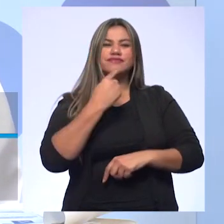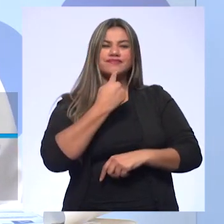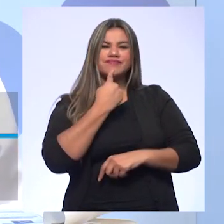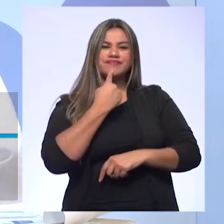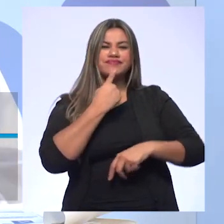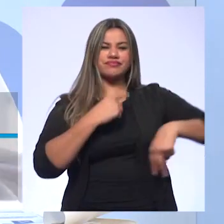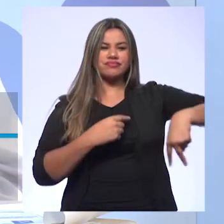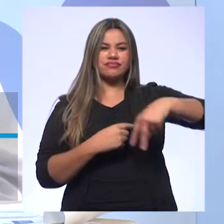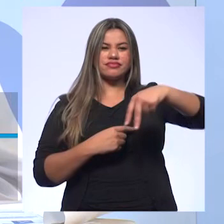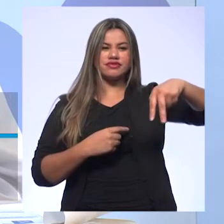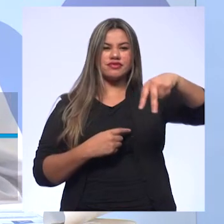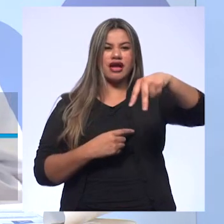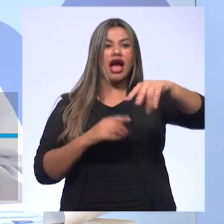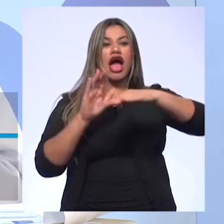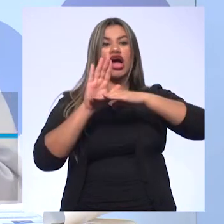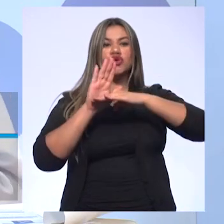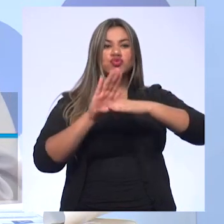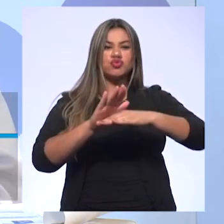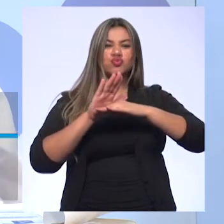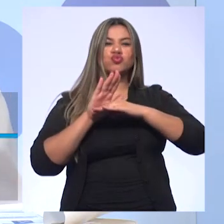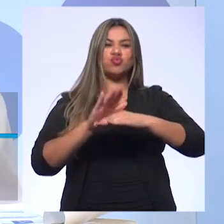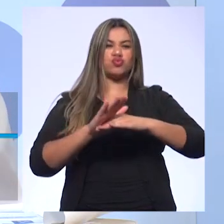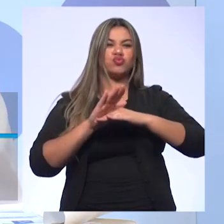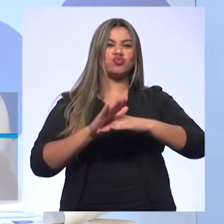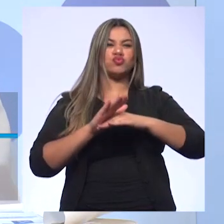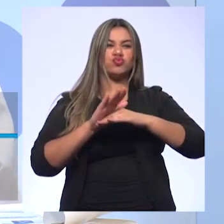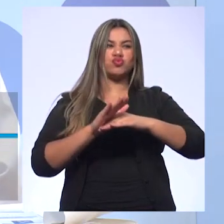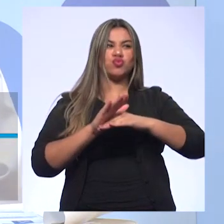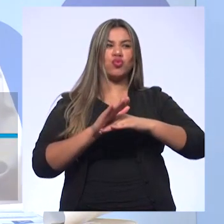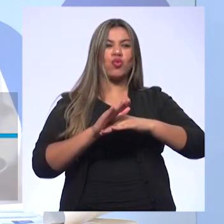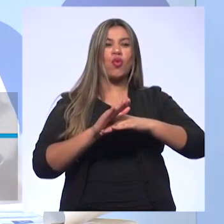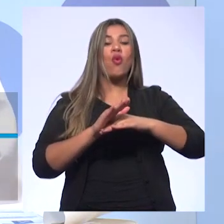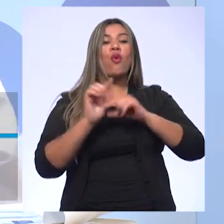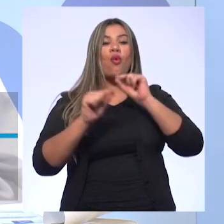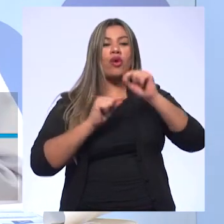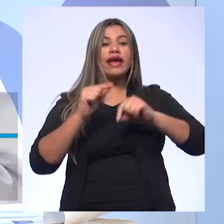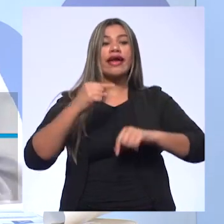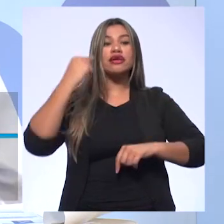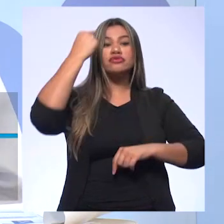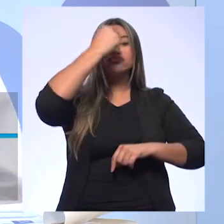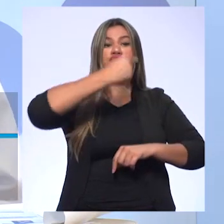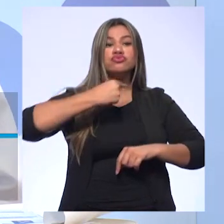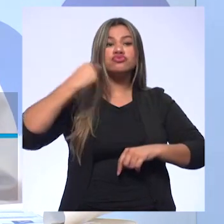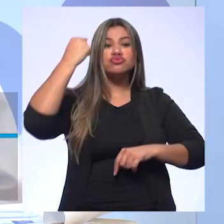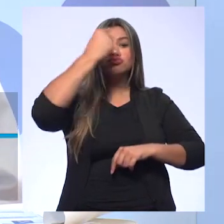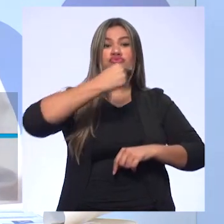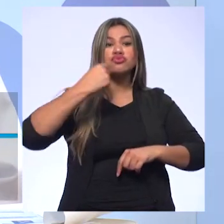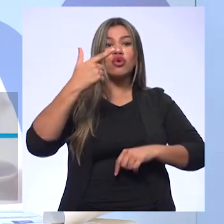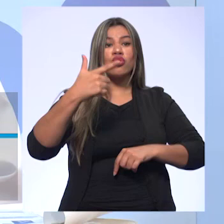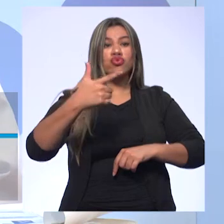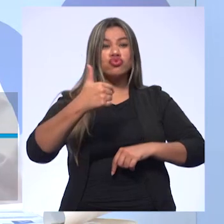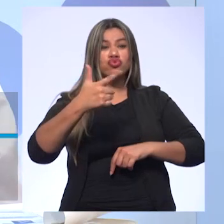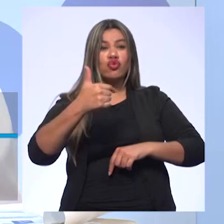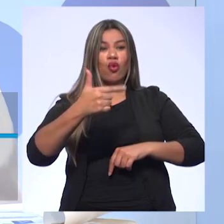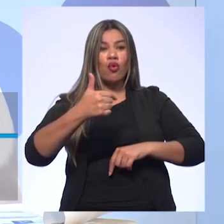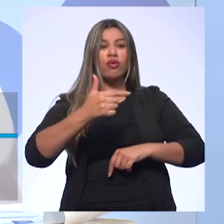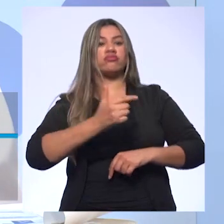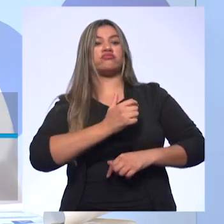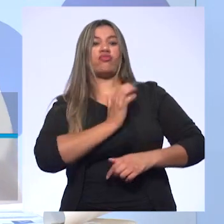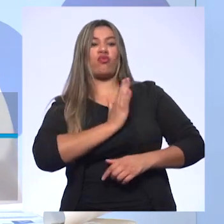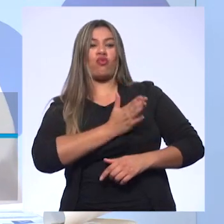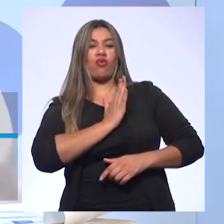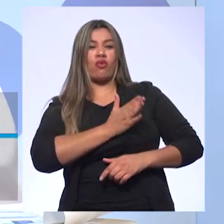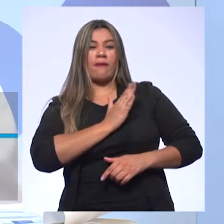importância da panturrilha, ela é até considerada como um coração auxiliar. Então fica aí como uma curiosidade, né? A gente pode falar que tem